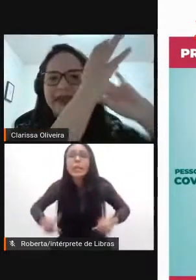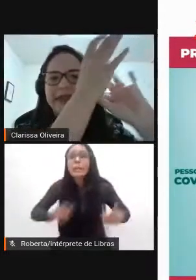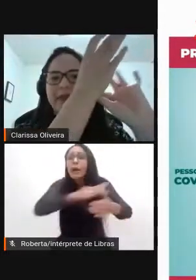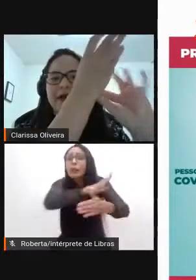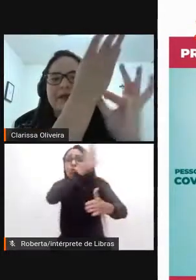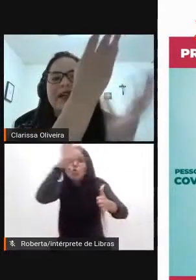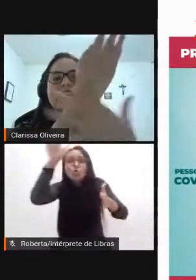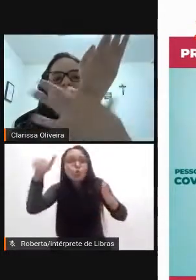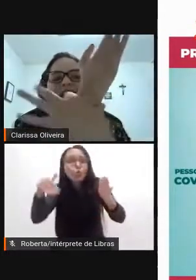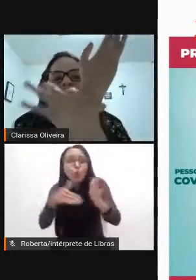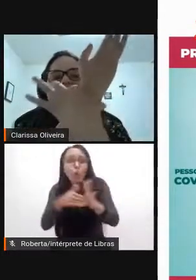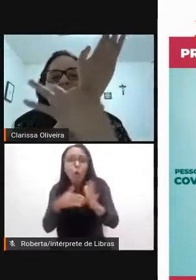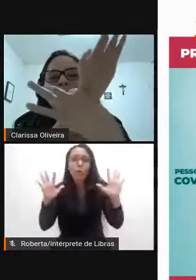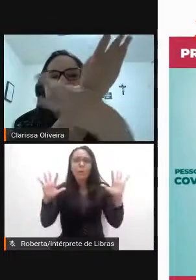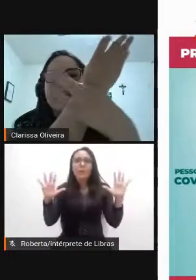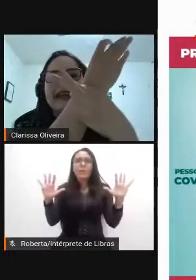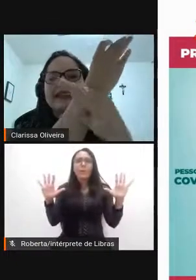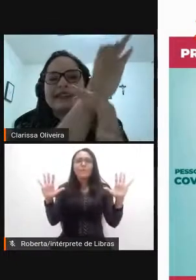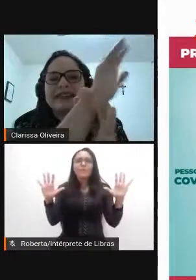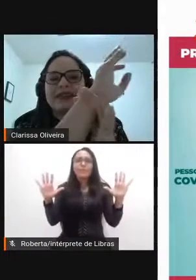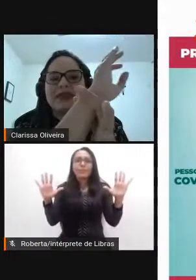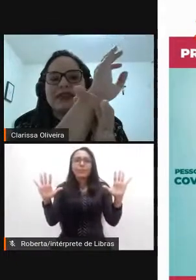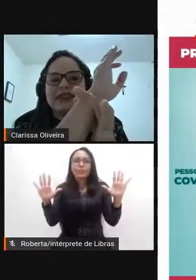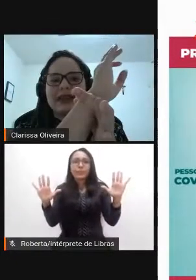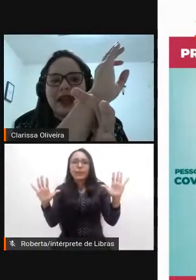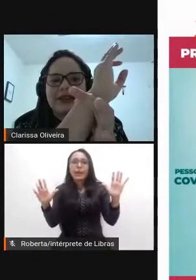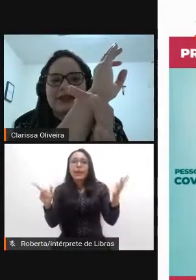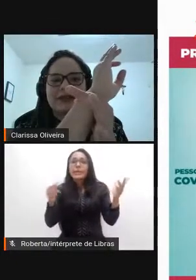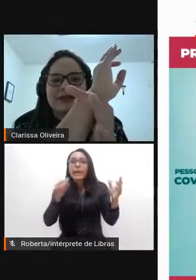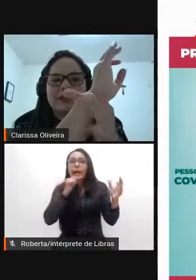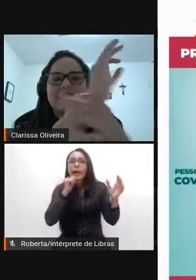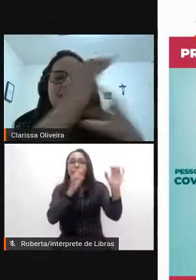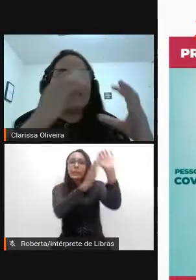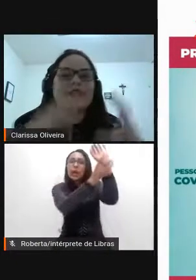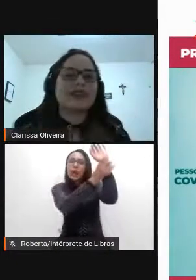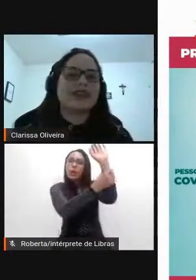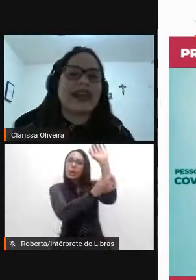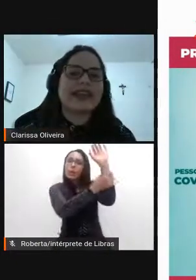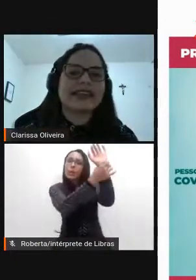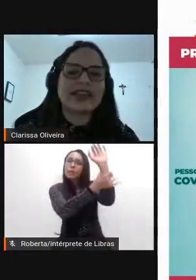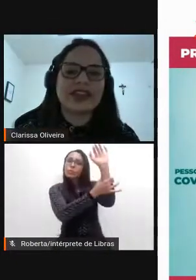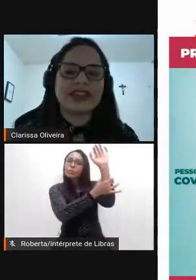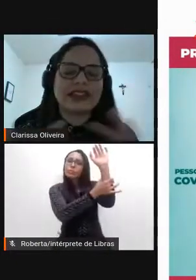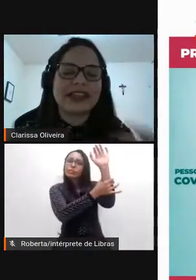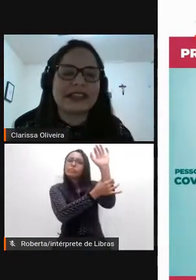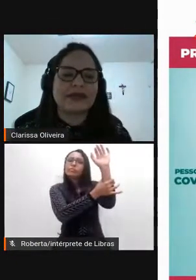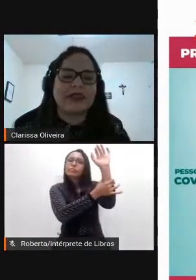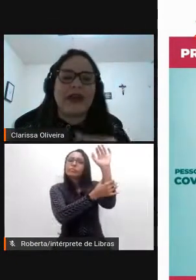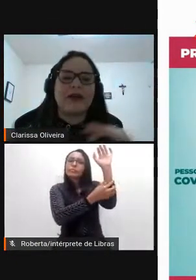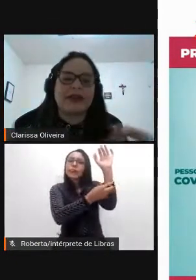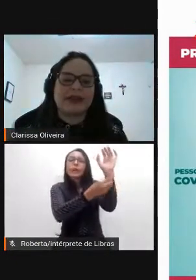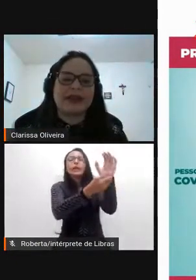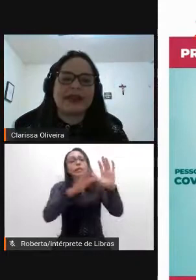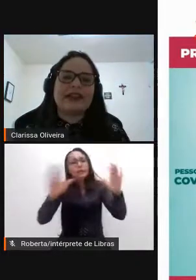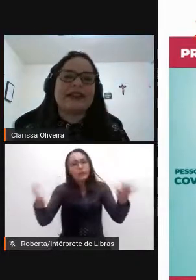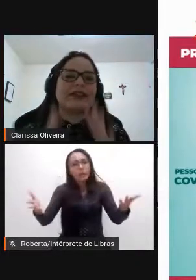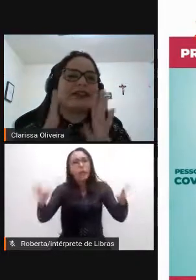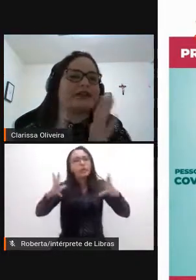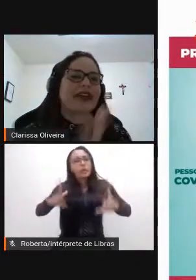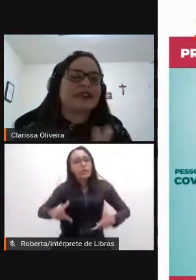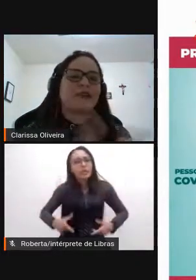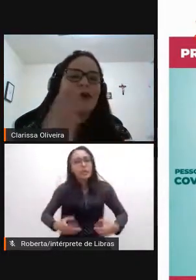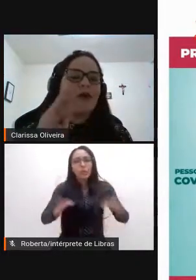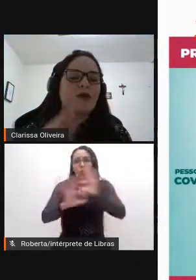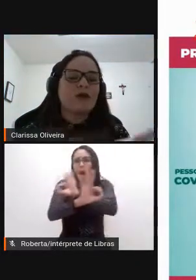superfície da minha mão e ainda uma partezinha do meu antebraço. Então, vejam que essa higienização tá ótima. Se